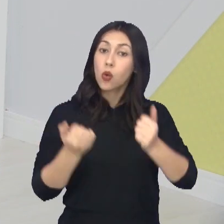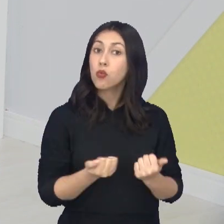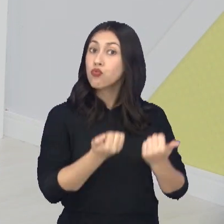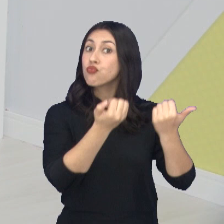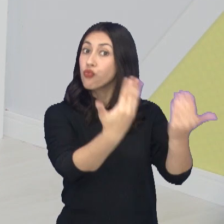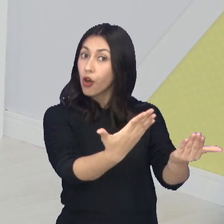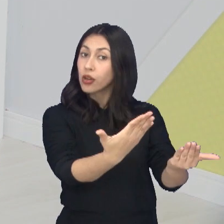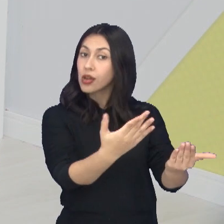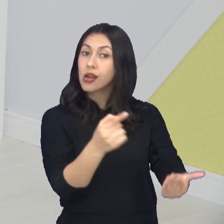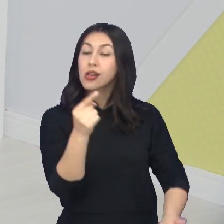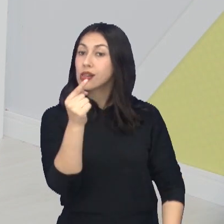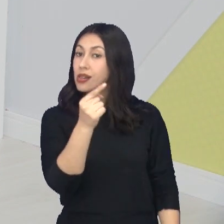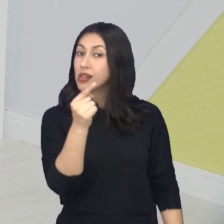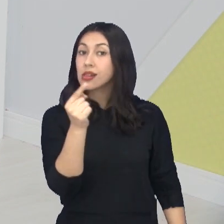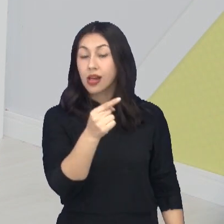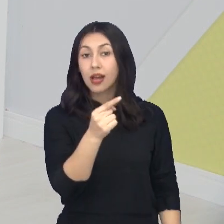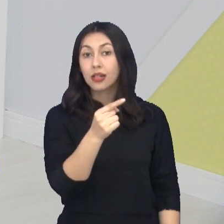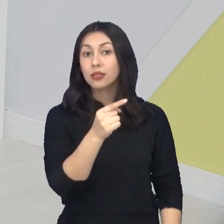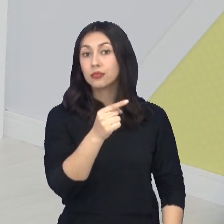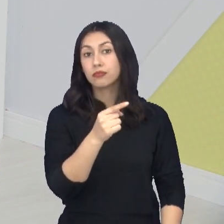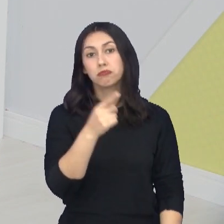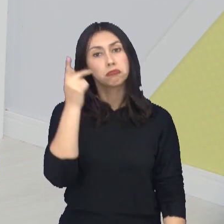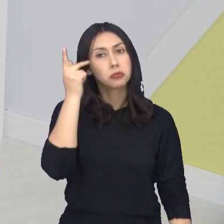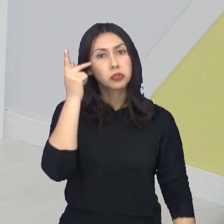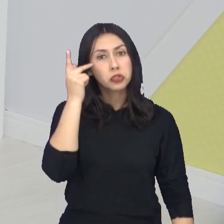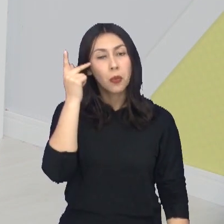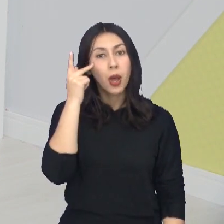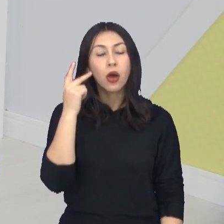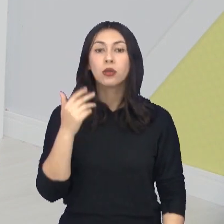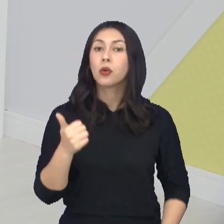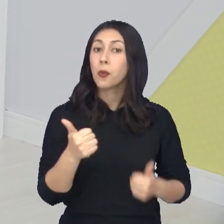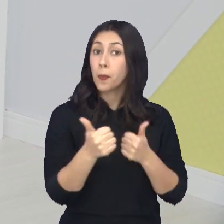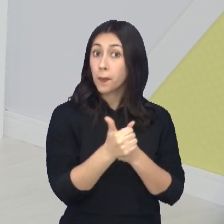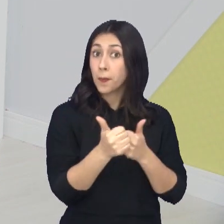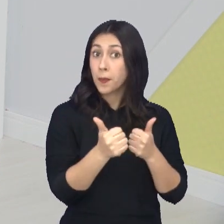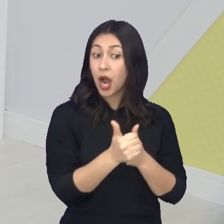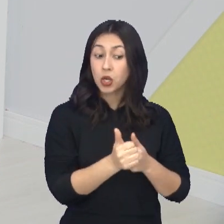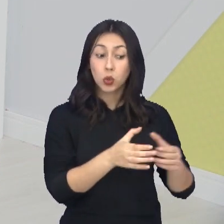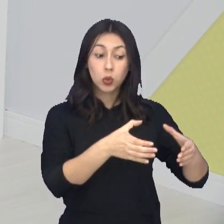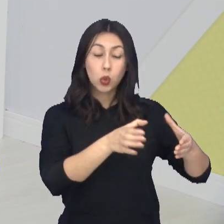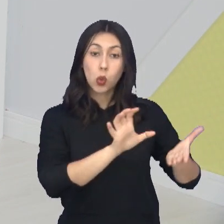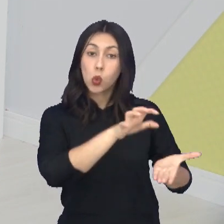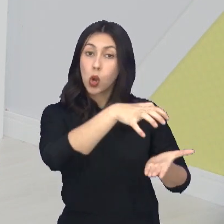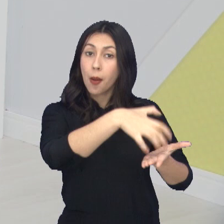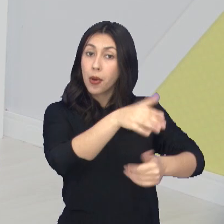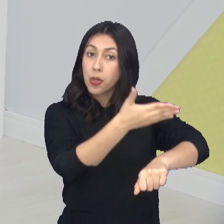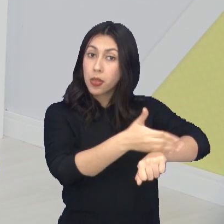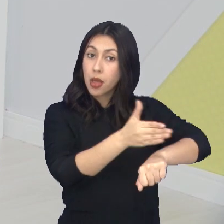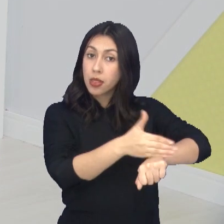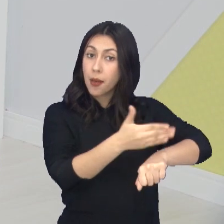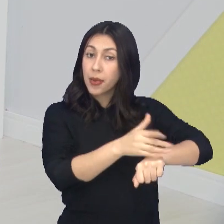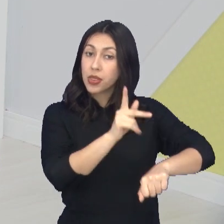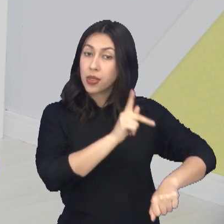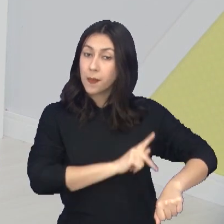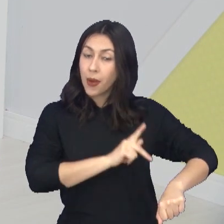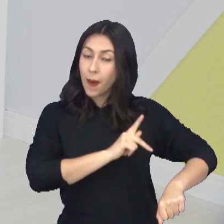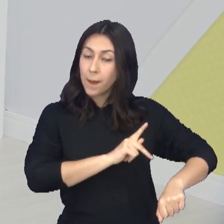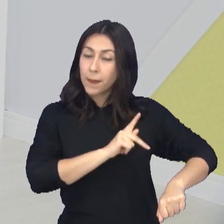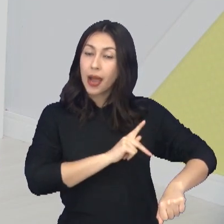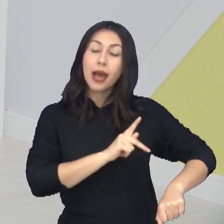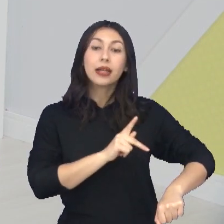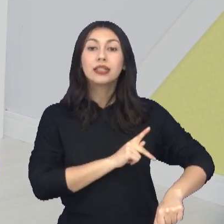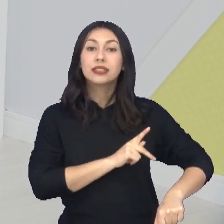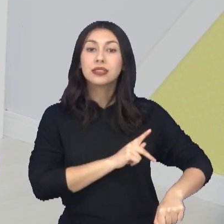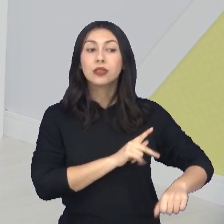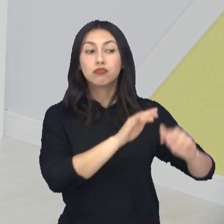o tradicional estádio, né? Fica de frente ali com o CT do Palmeiras e o CT do São Paulo. Tem o Nicolau Alayon lá, que é o estádio